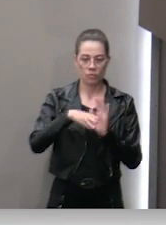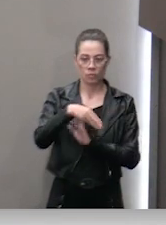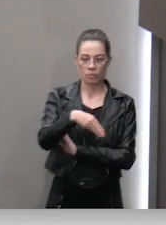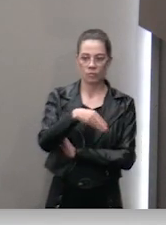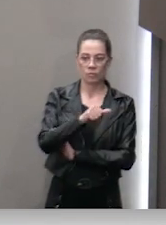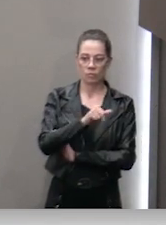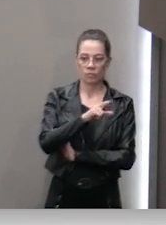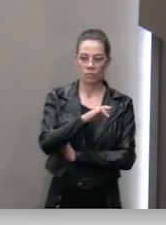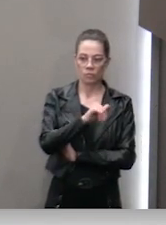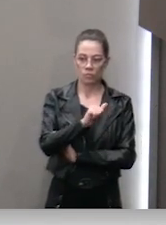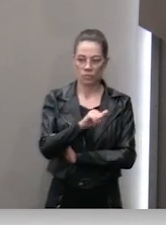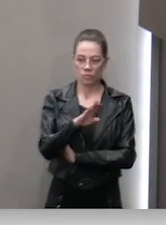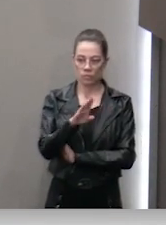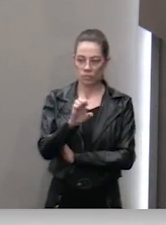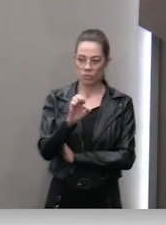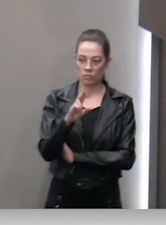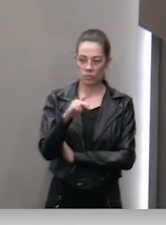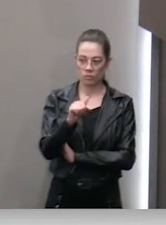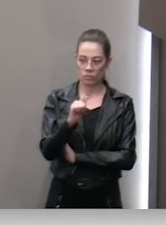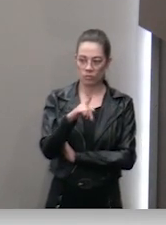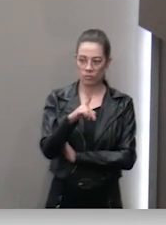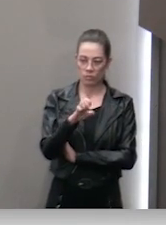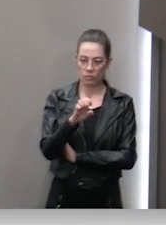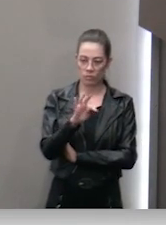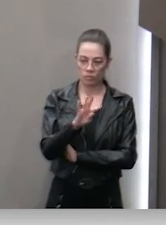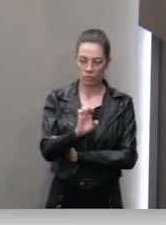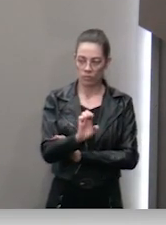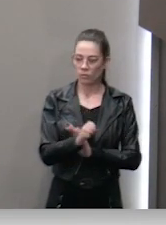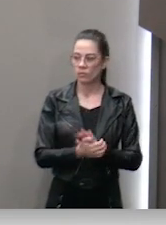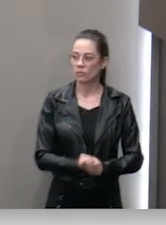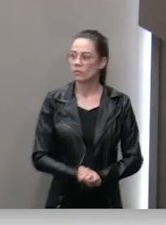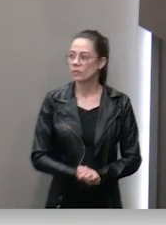Maria Bernadette Matos.